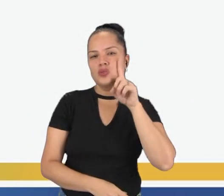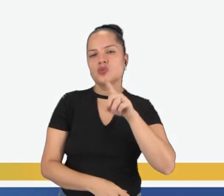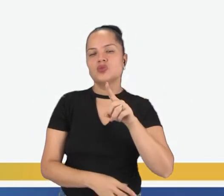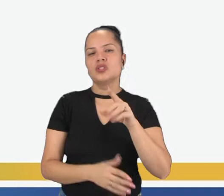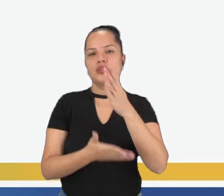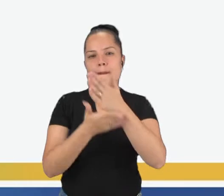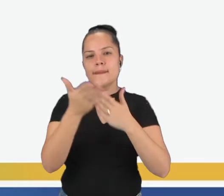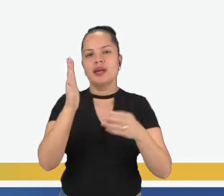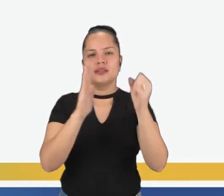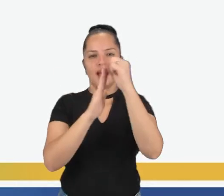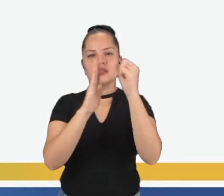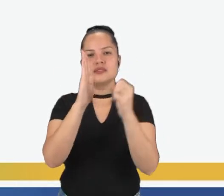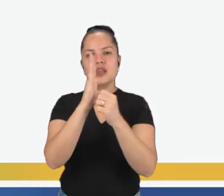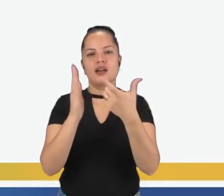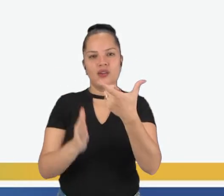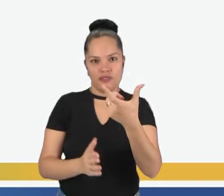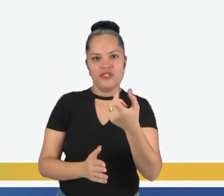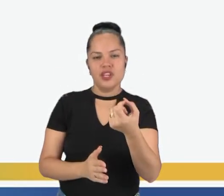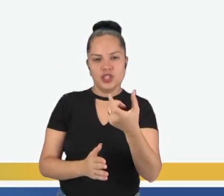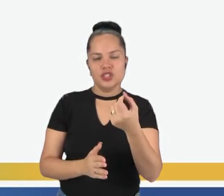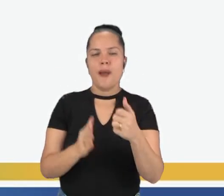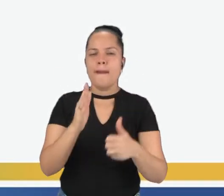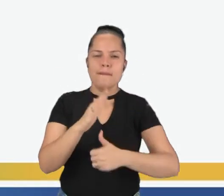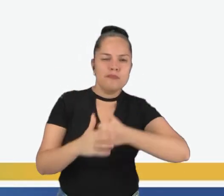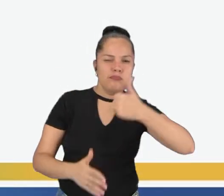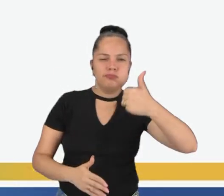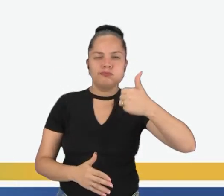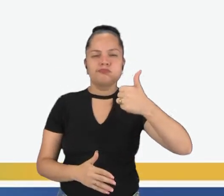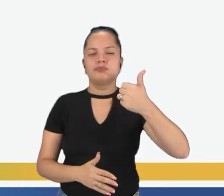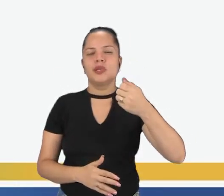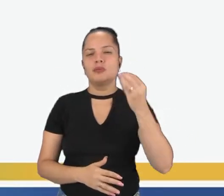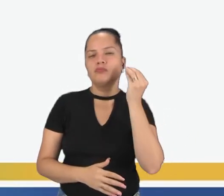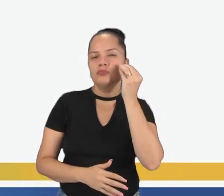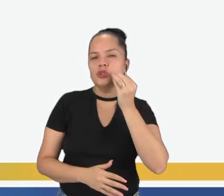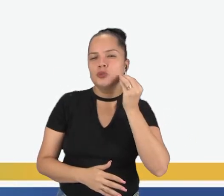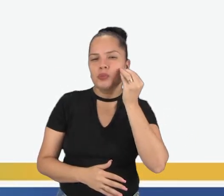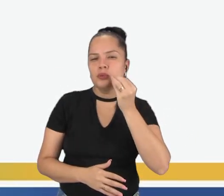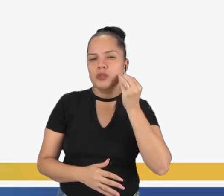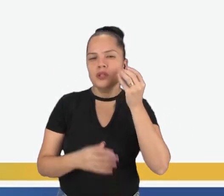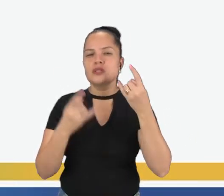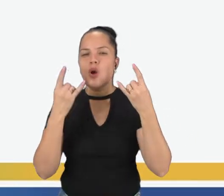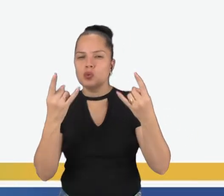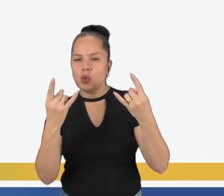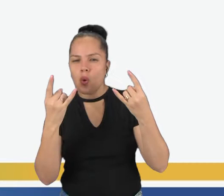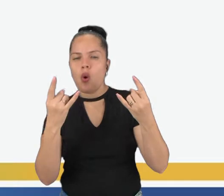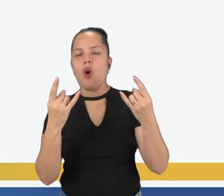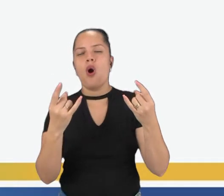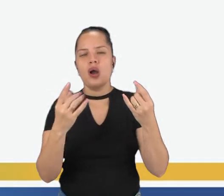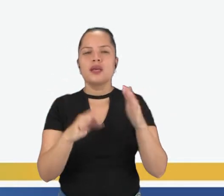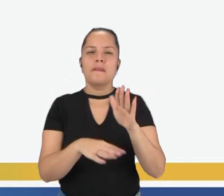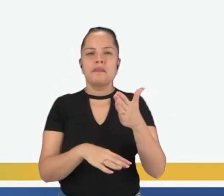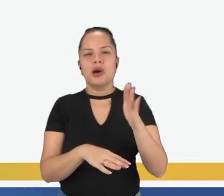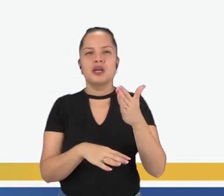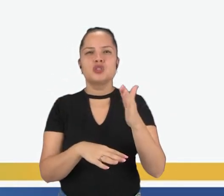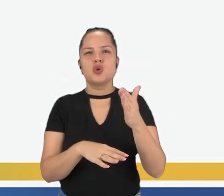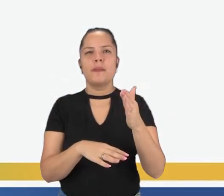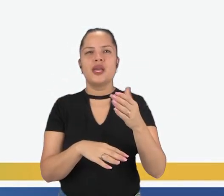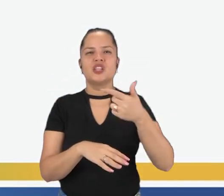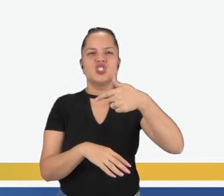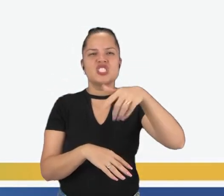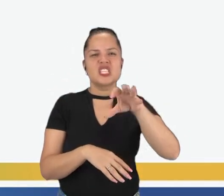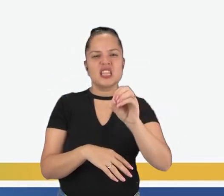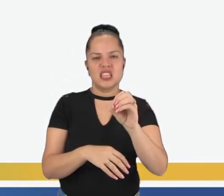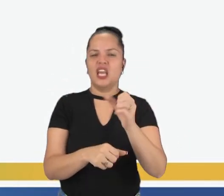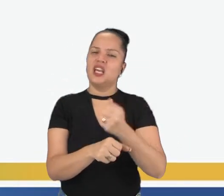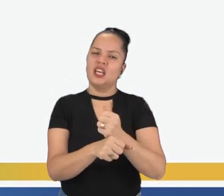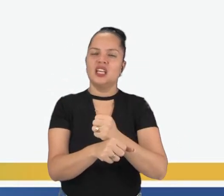século XX, embora as primeiras experimentações ocorreram ainda na década de 70, mas foi na década de 50